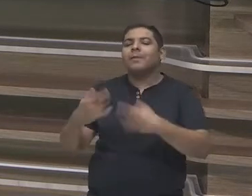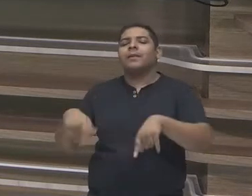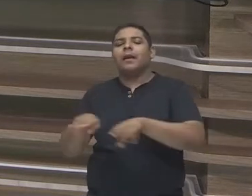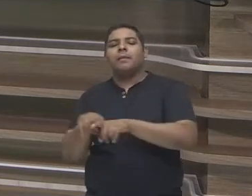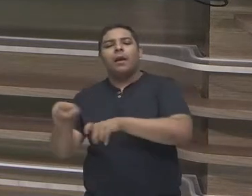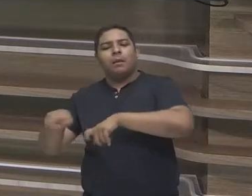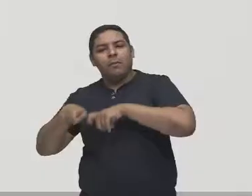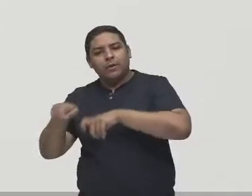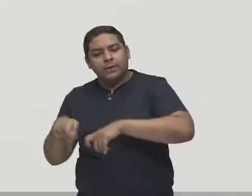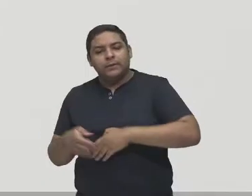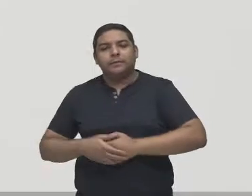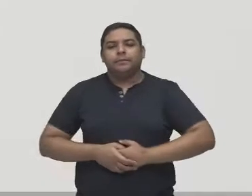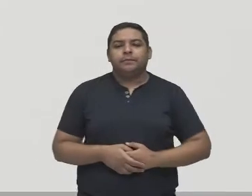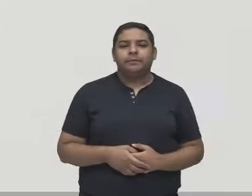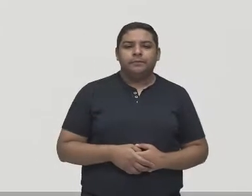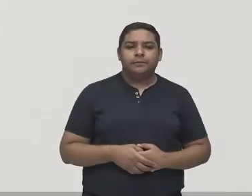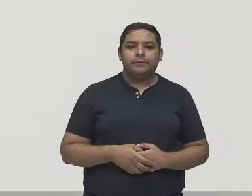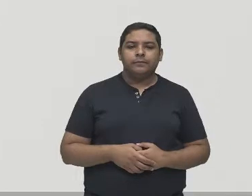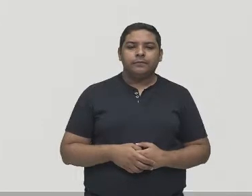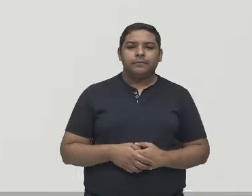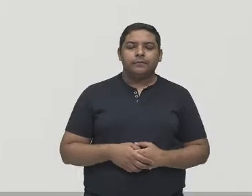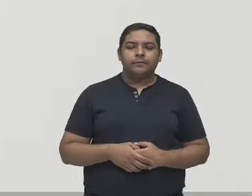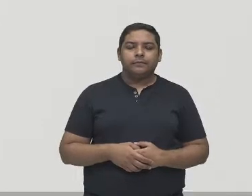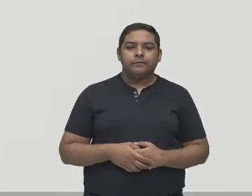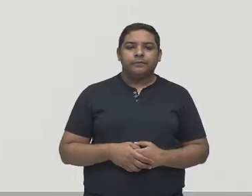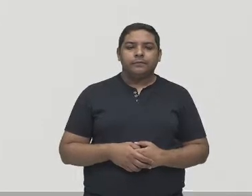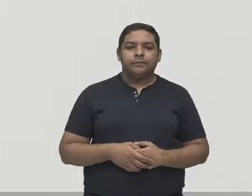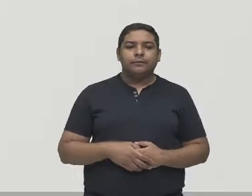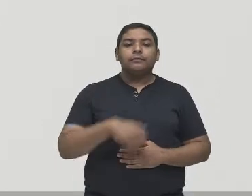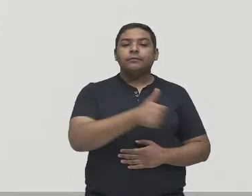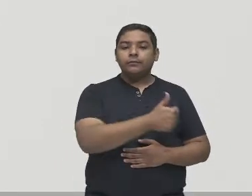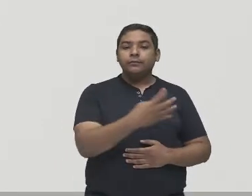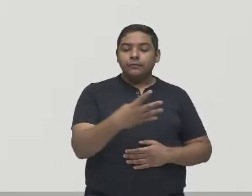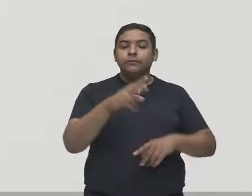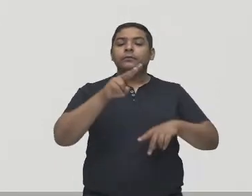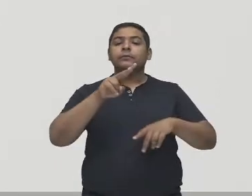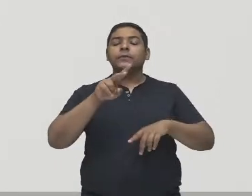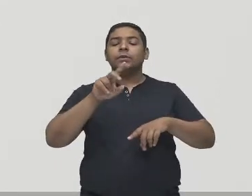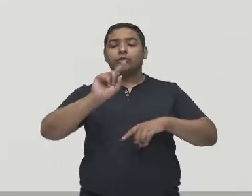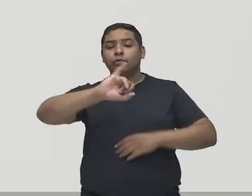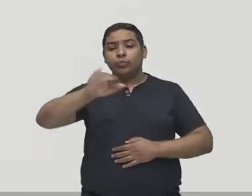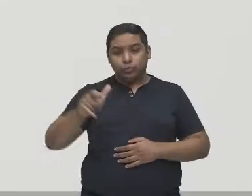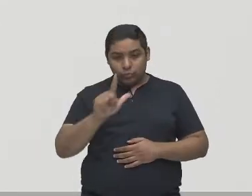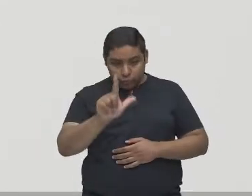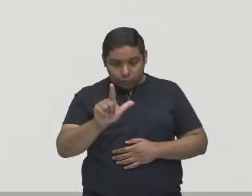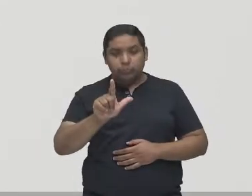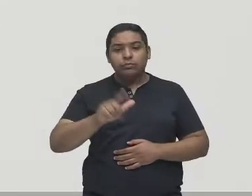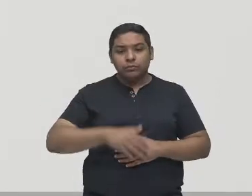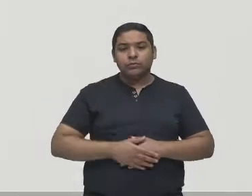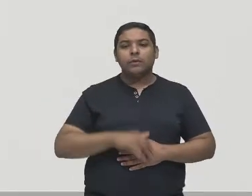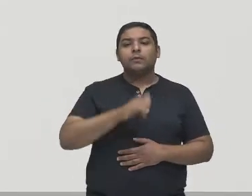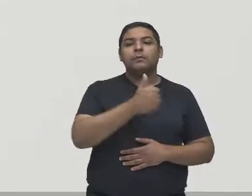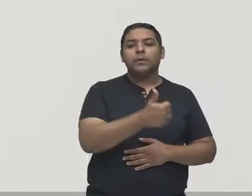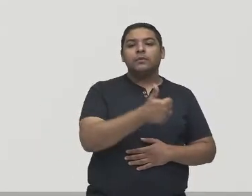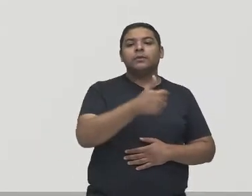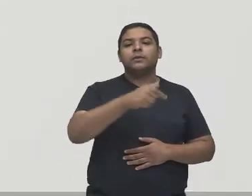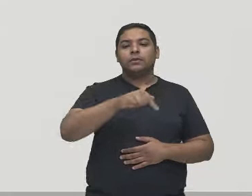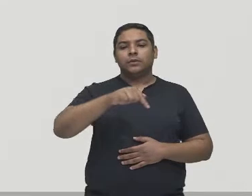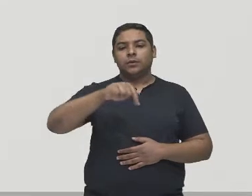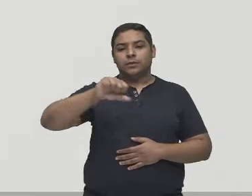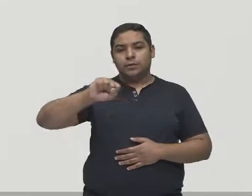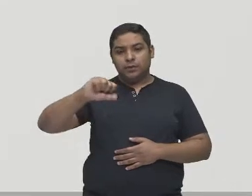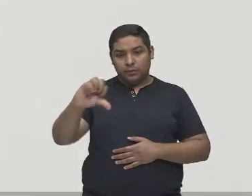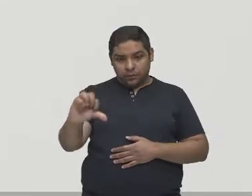tudo bem? Vamos continuar? Olha só. Em 14 de julho, nós temos um marco, 14 de julho de